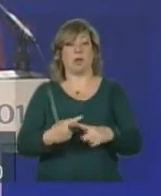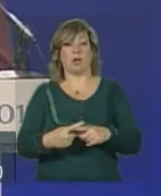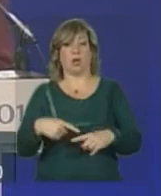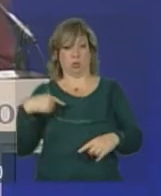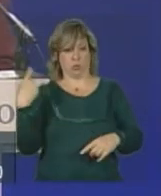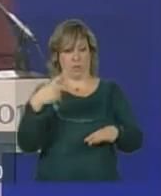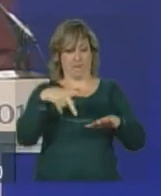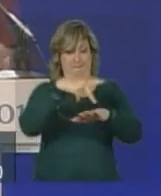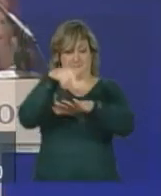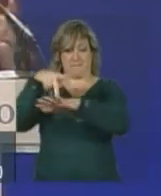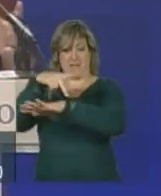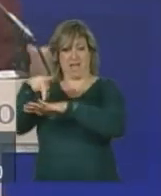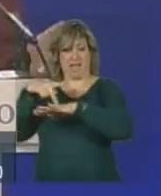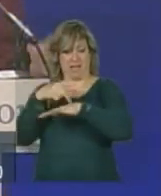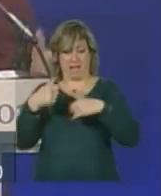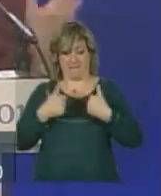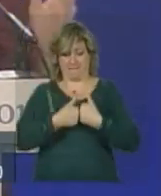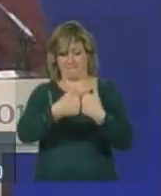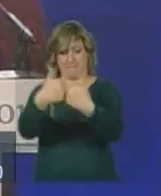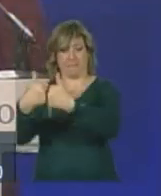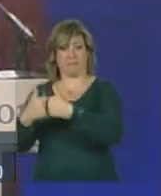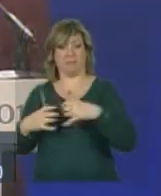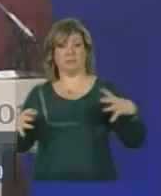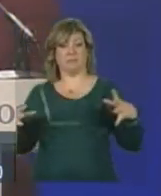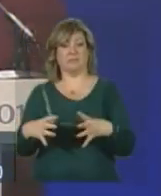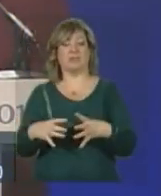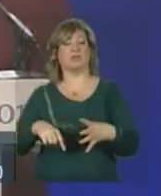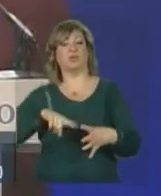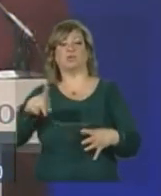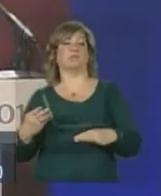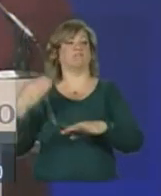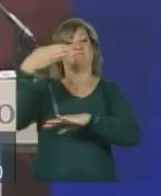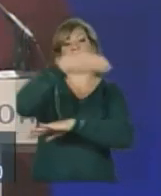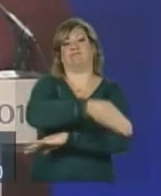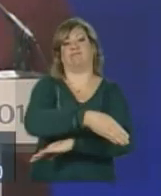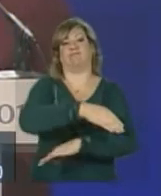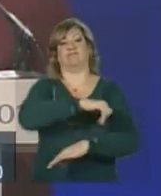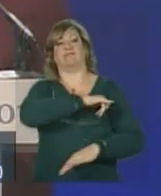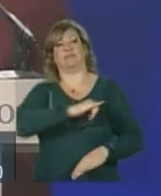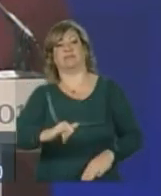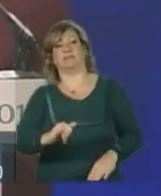países da área do Commonwealth não iriam